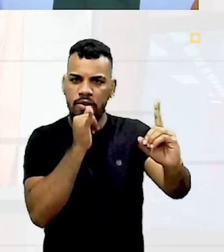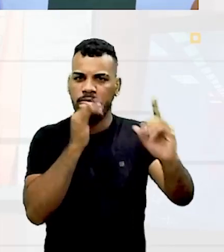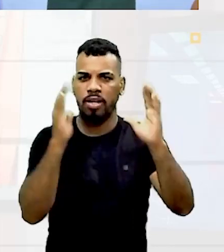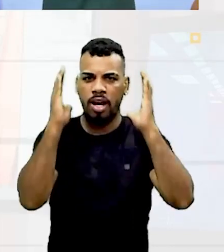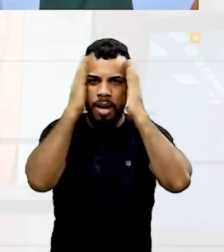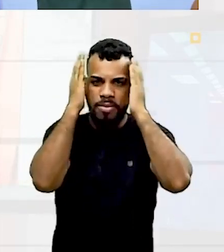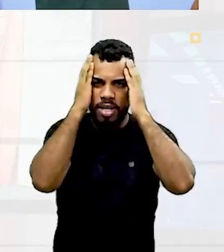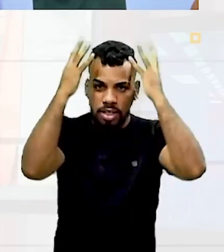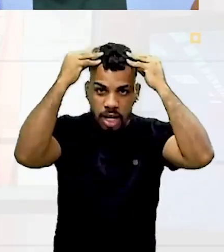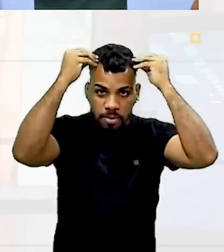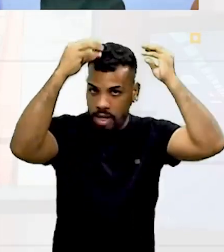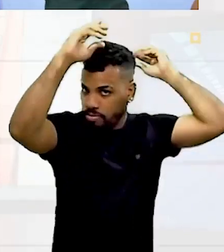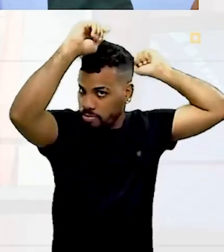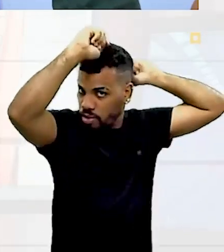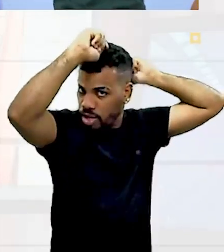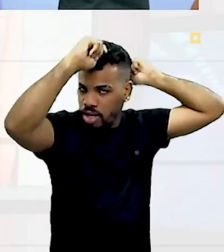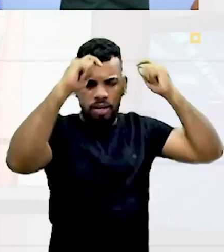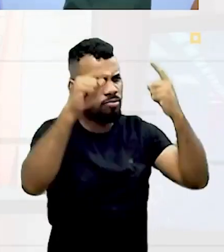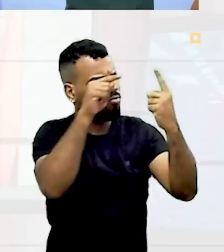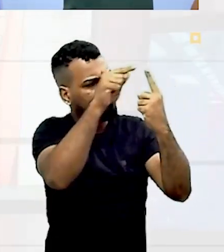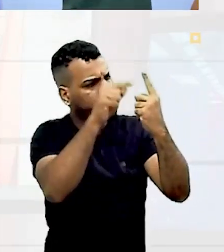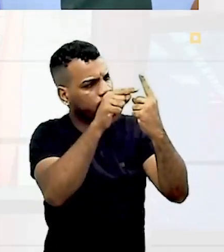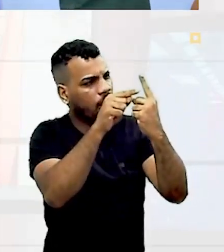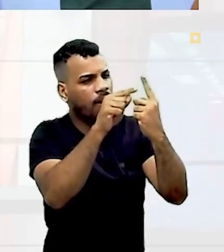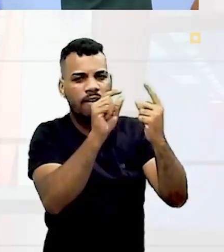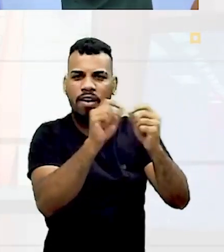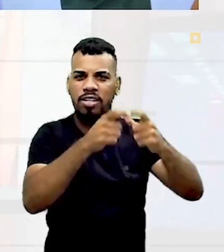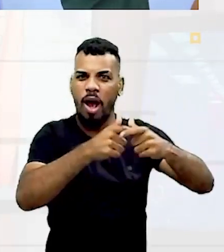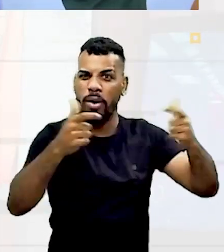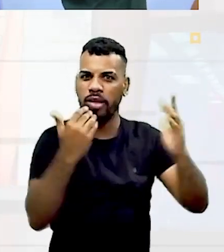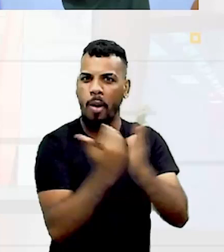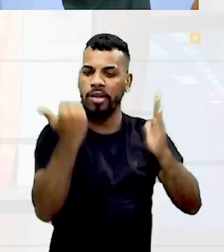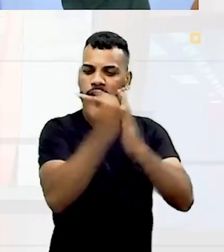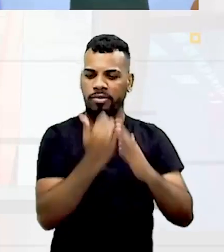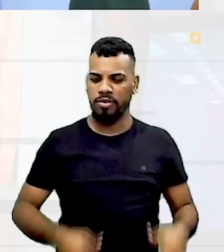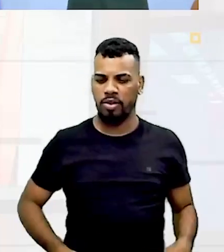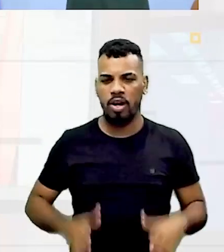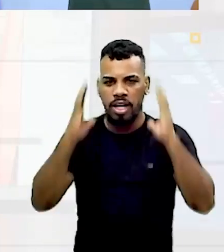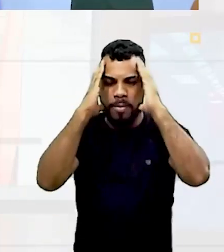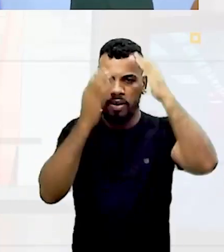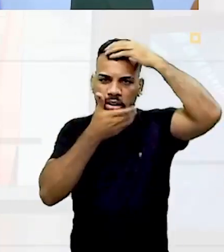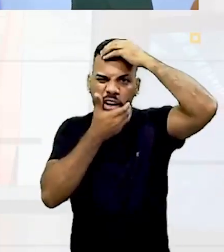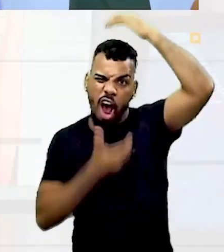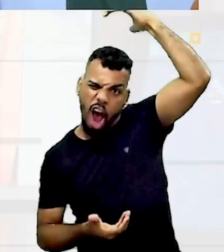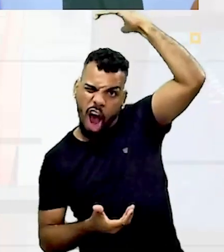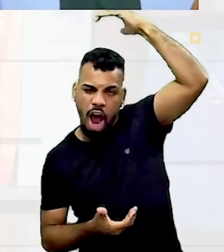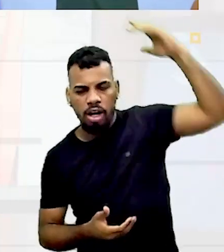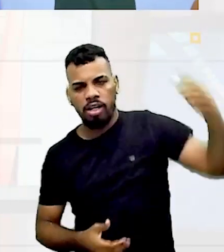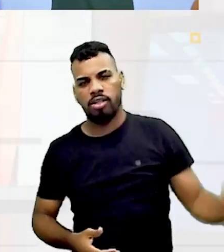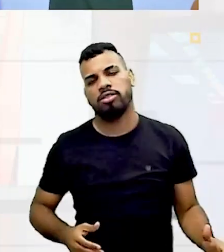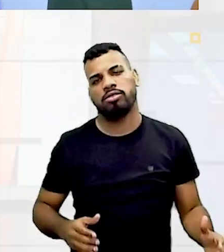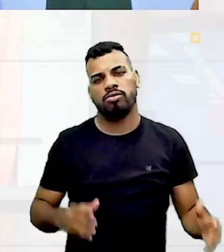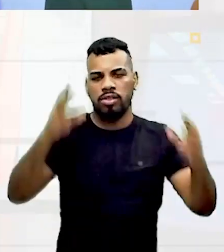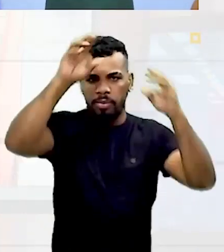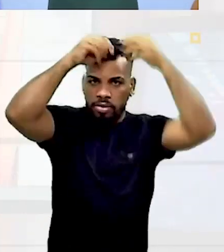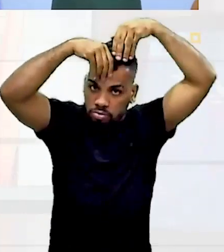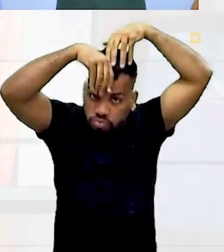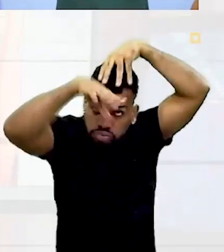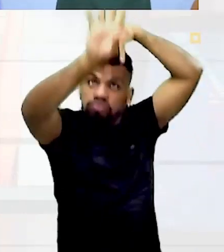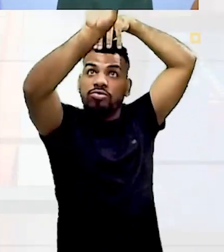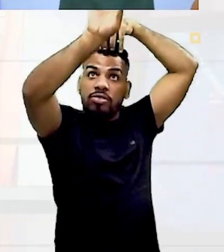cabeça, o cabelo, o boné, e exagerar elas, fazer a cabeça um pouco maior, um cabelo